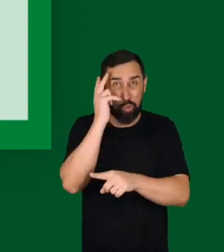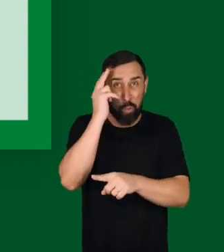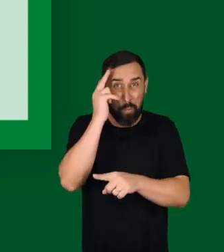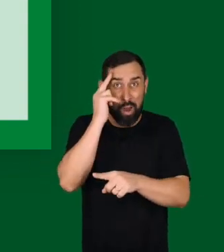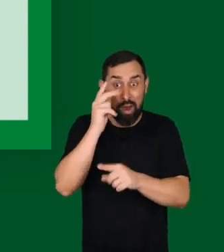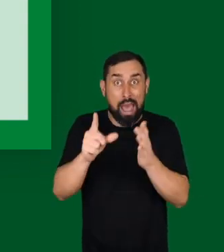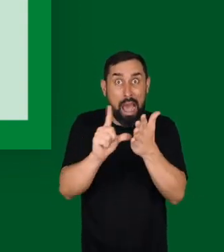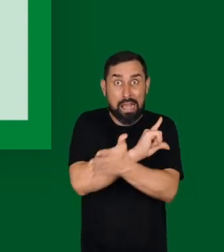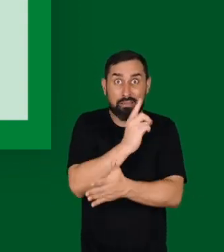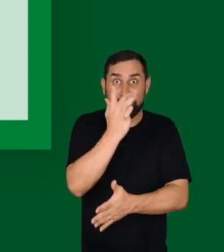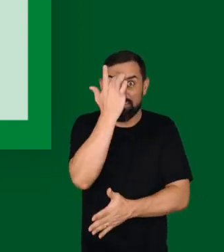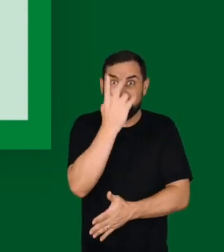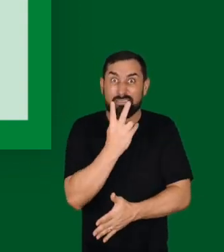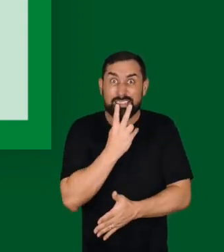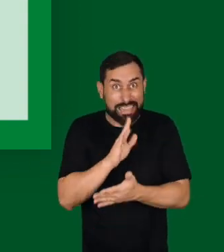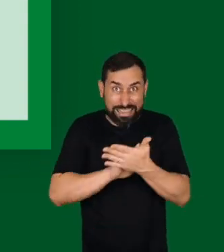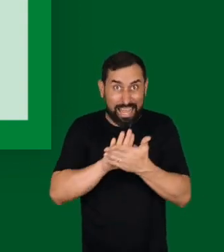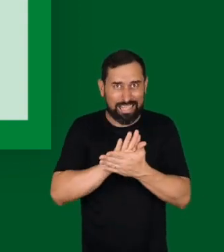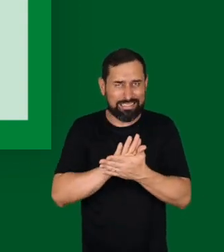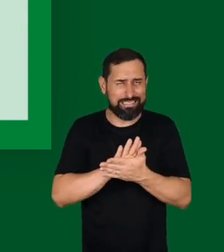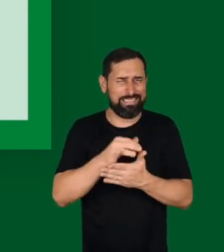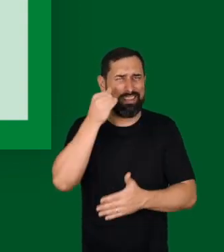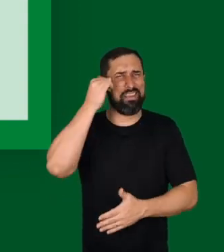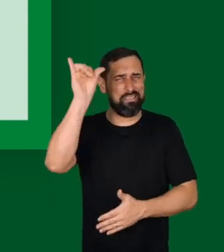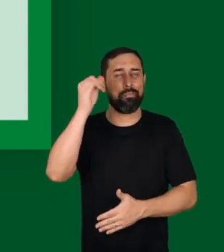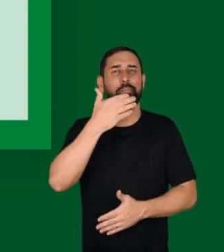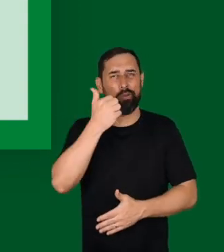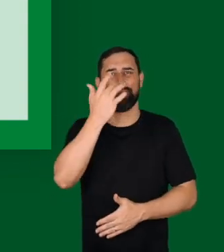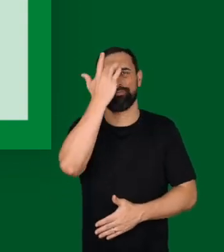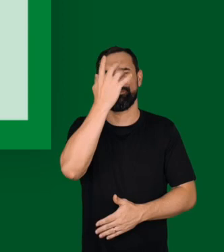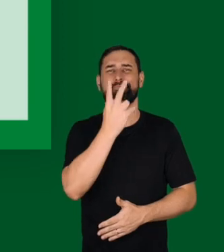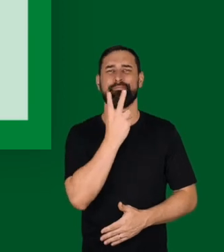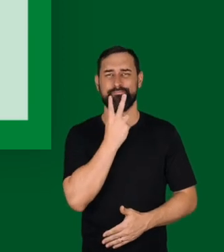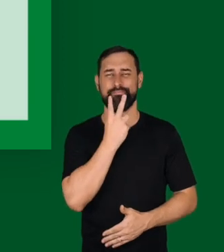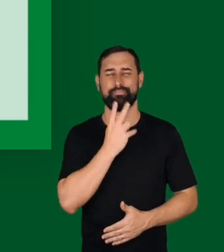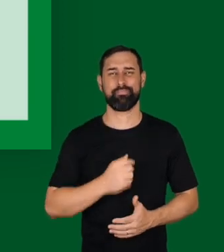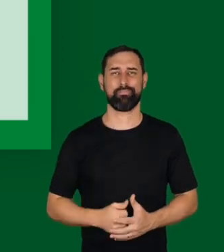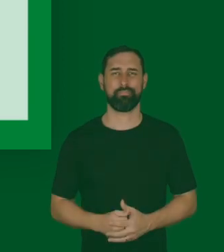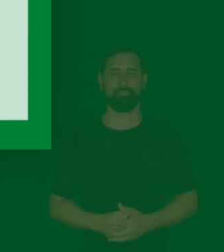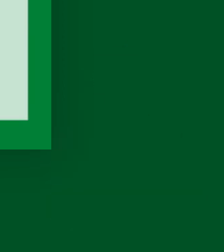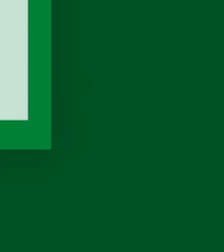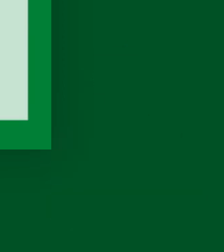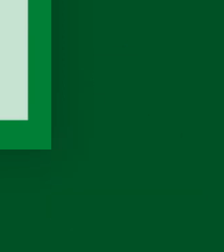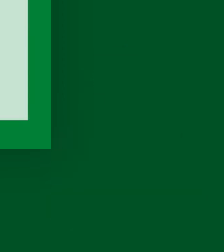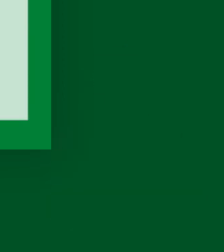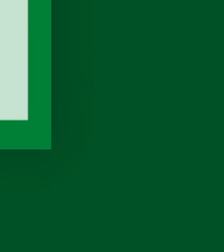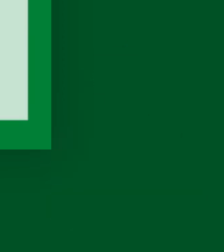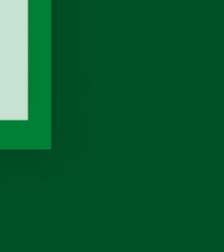nem a colocação do marcapasso transcutâneo sem sedar o paciente. Beleza?